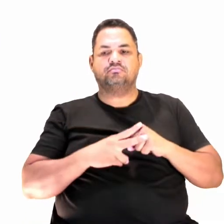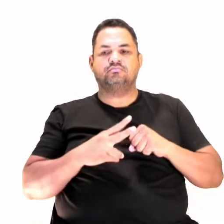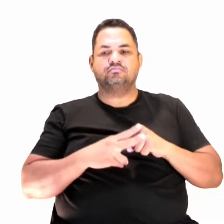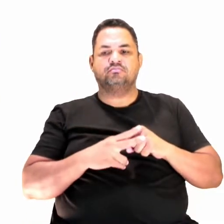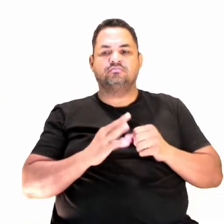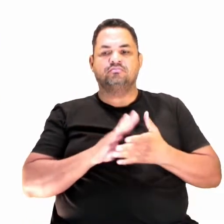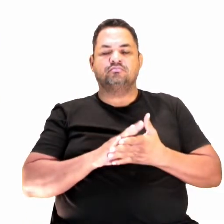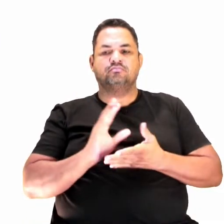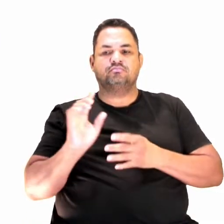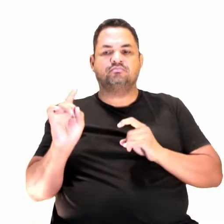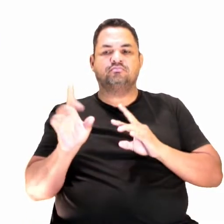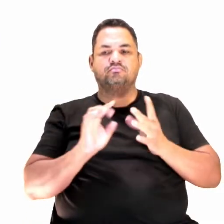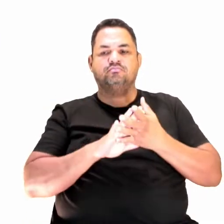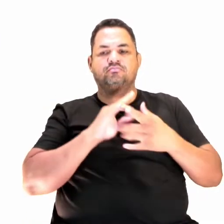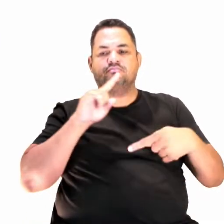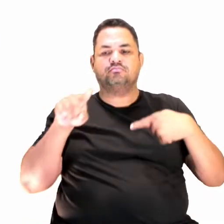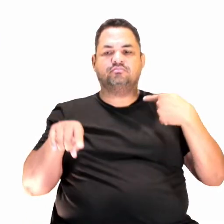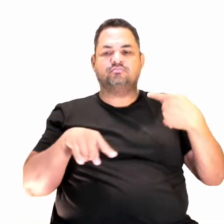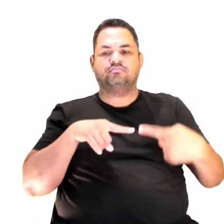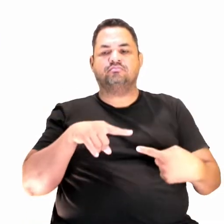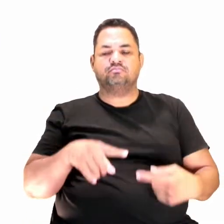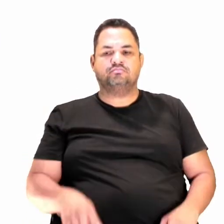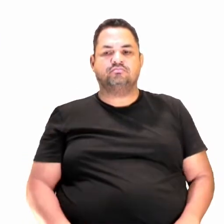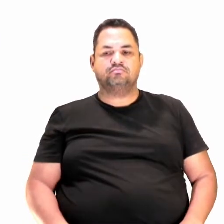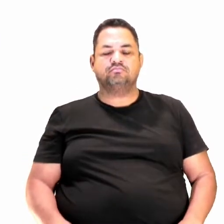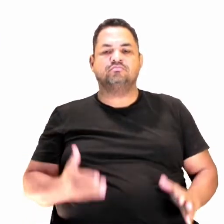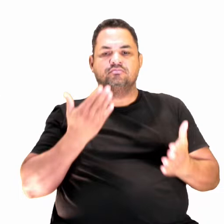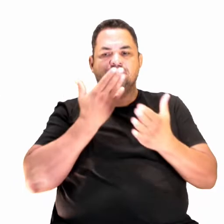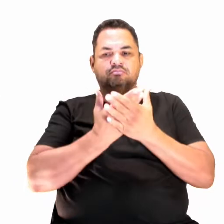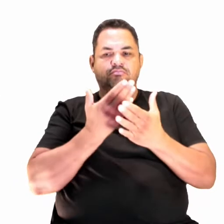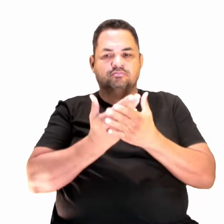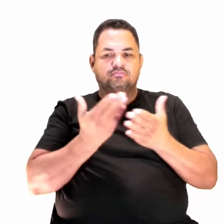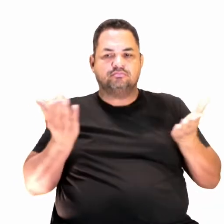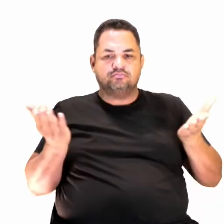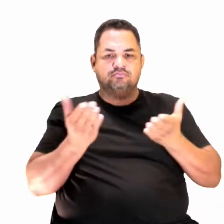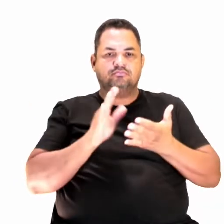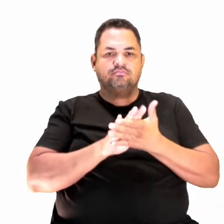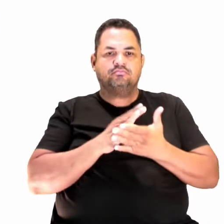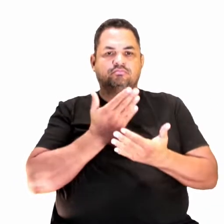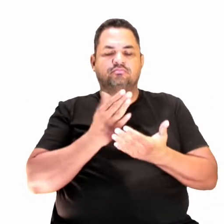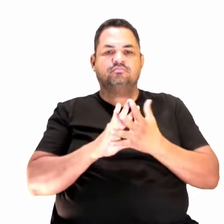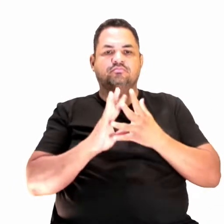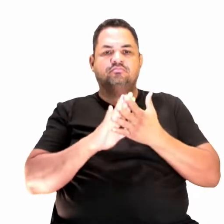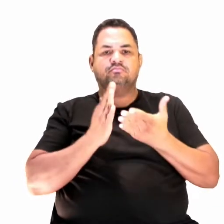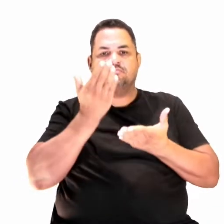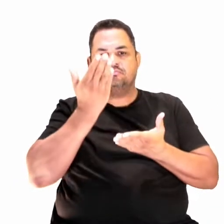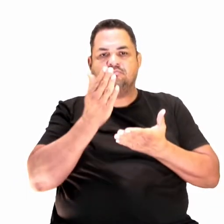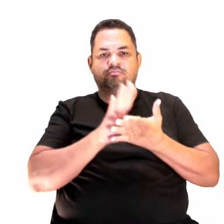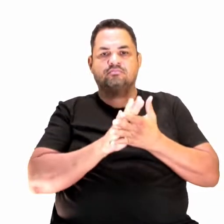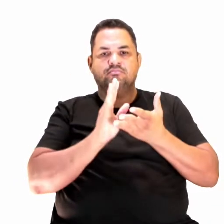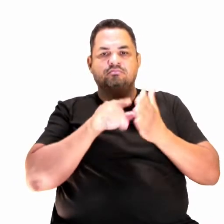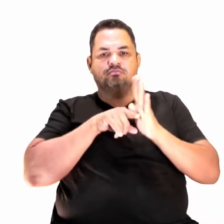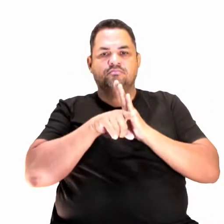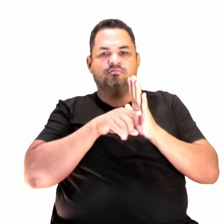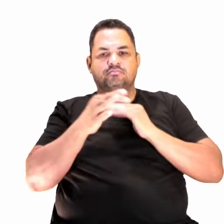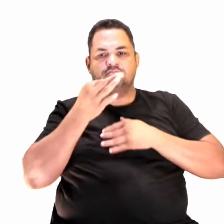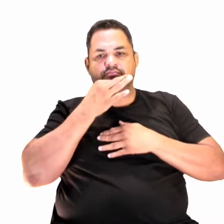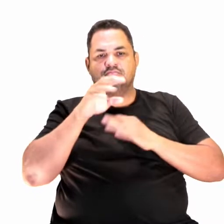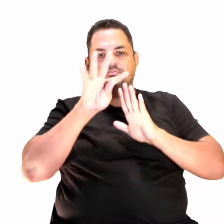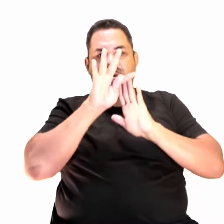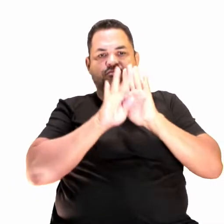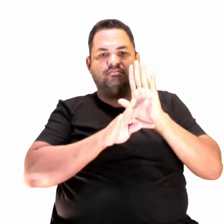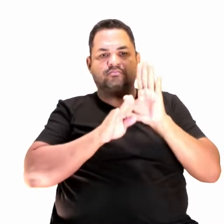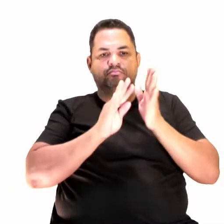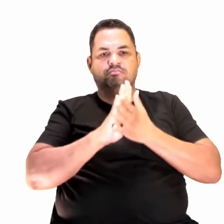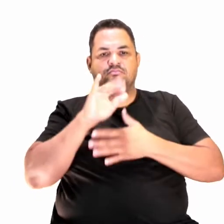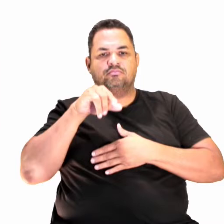certas intenções na aula de hoje. Muito bem? Toda aula tem uma habilidade, de hoje você vai analisar criticamente textos de